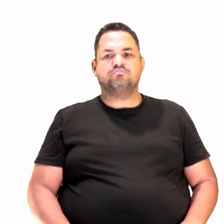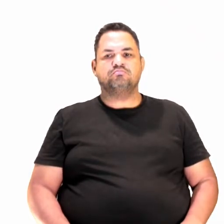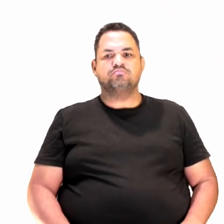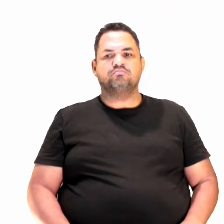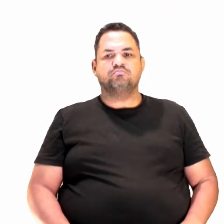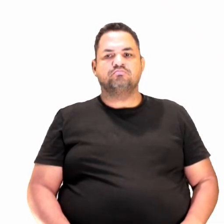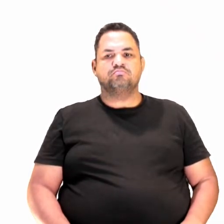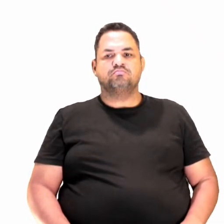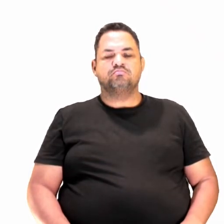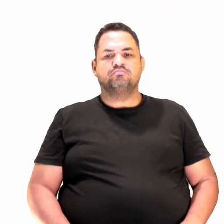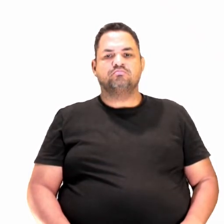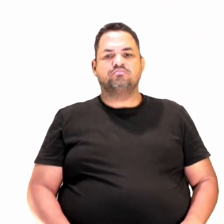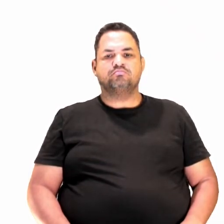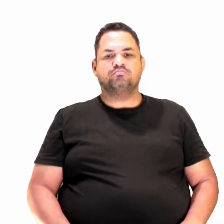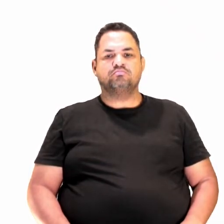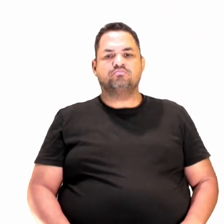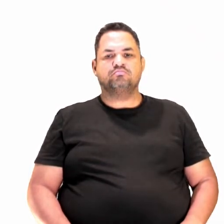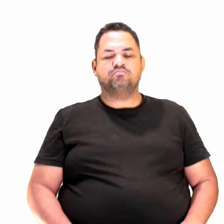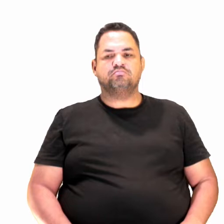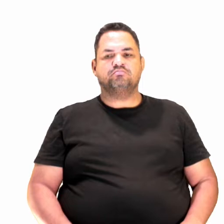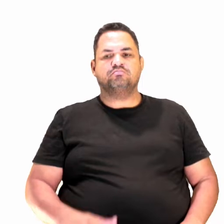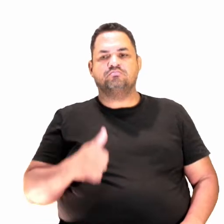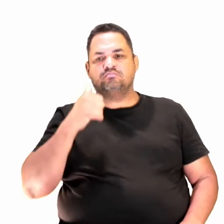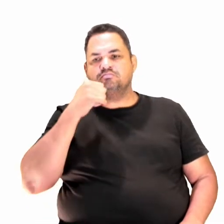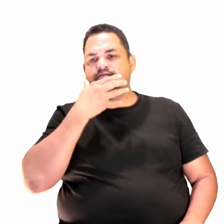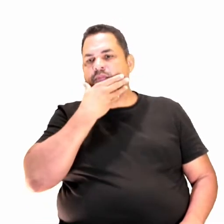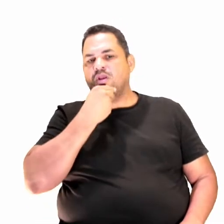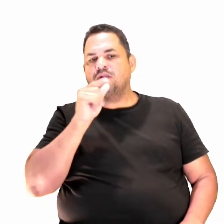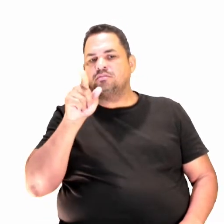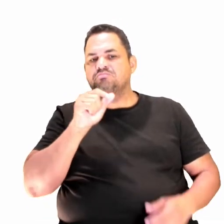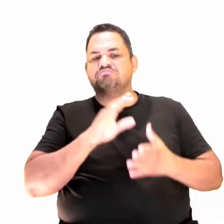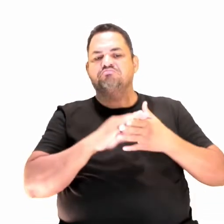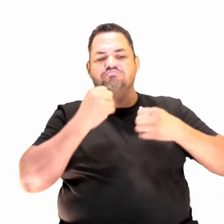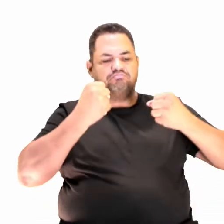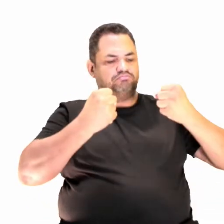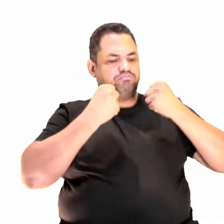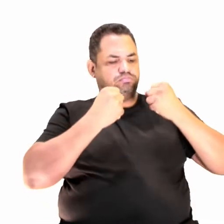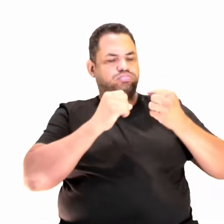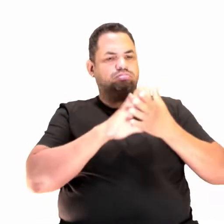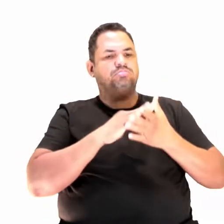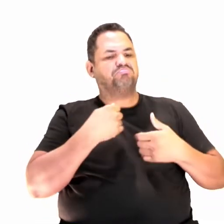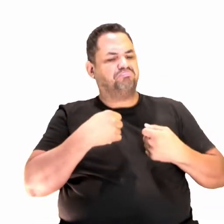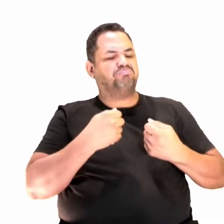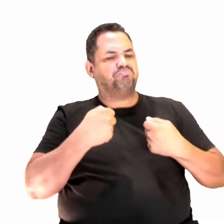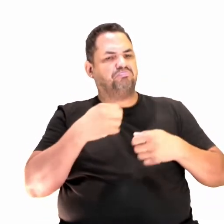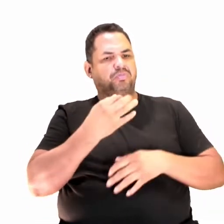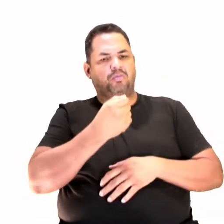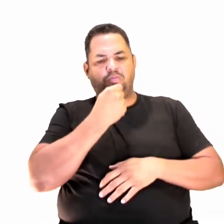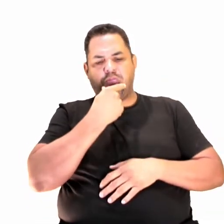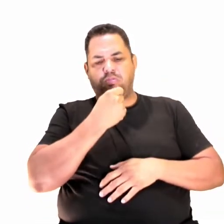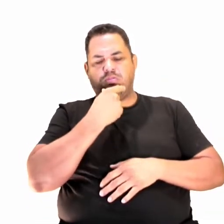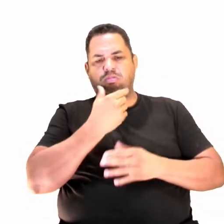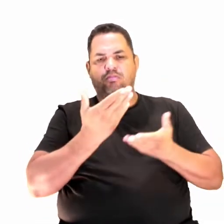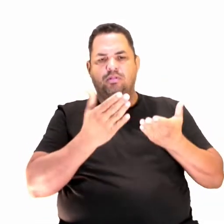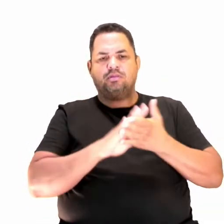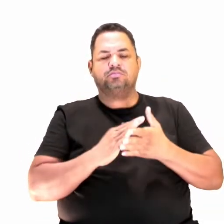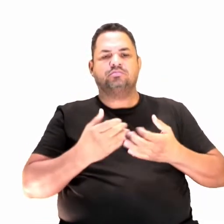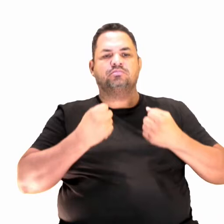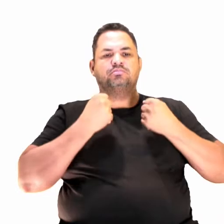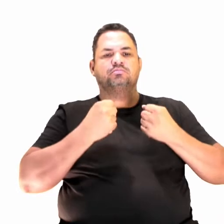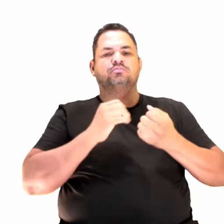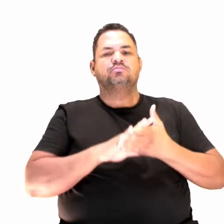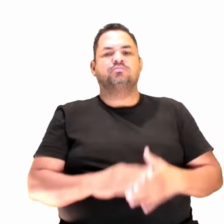take supplements. Ou seja, ele é muito musculoso, ele deve tomar suplementos, no sentido de que ele está fazendo